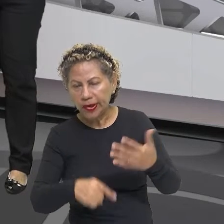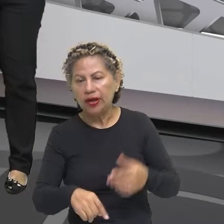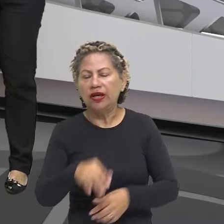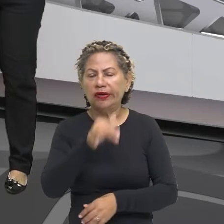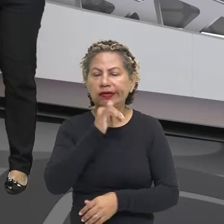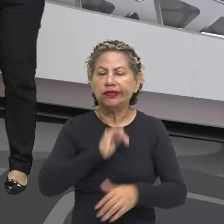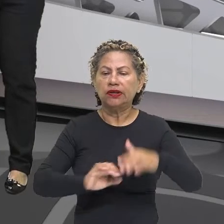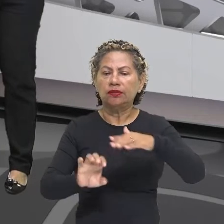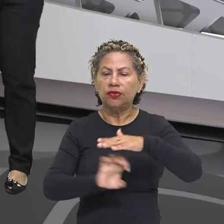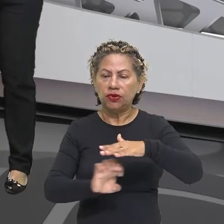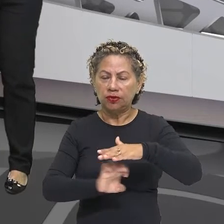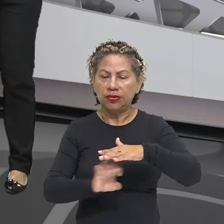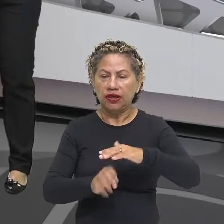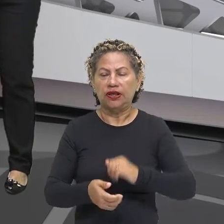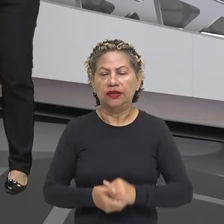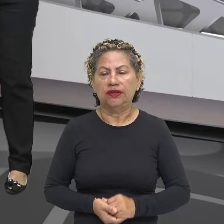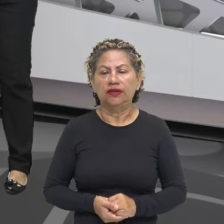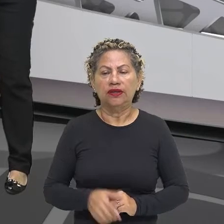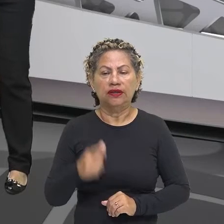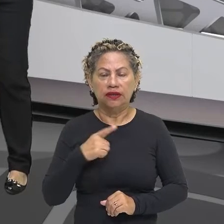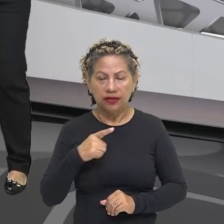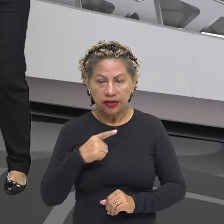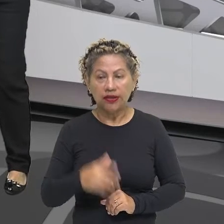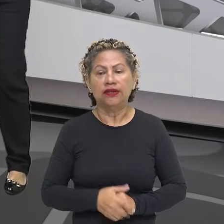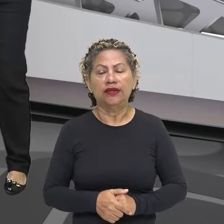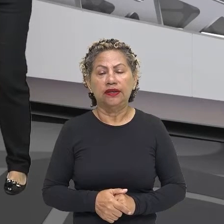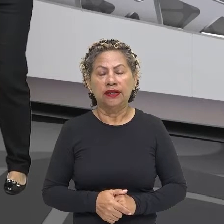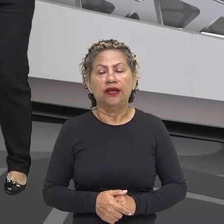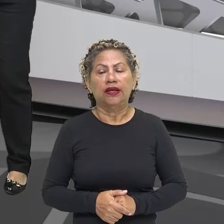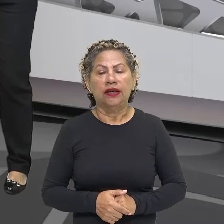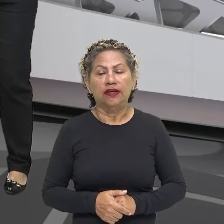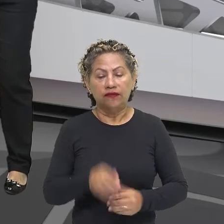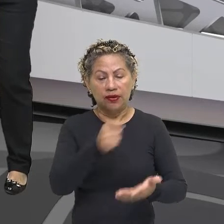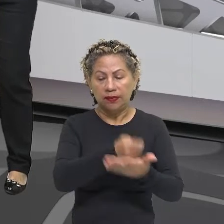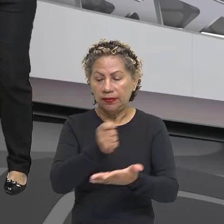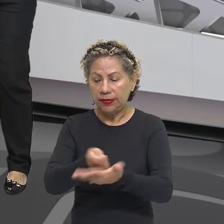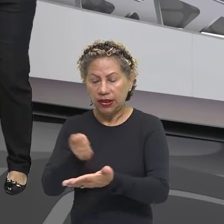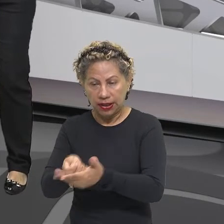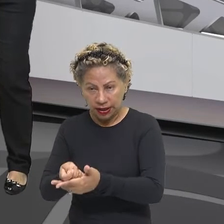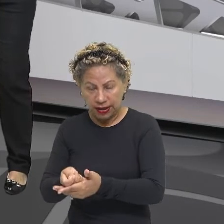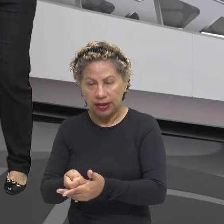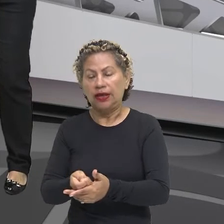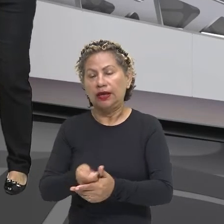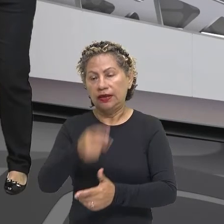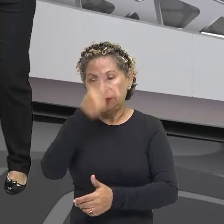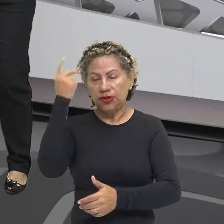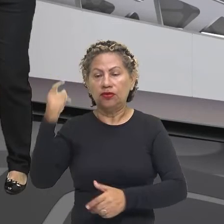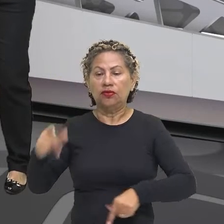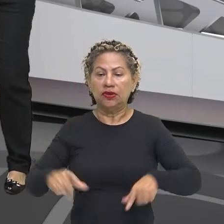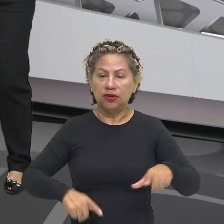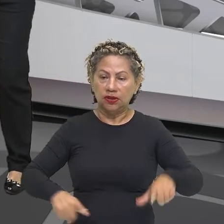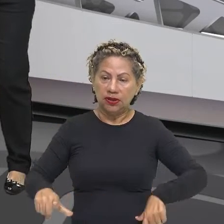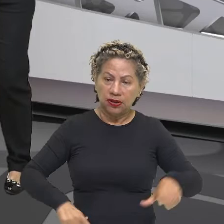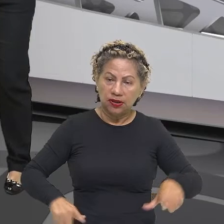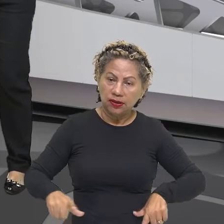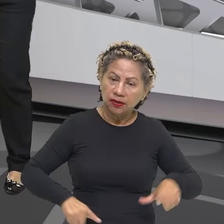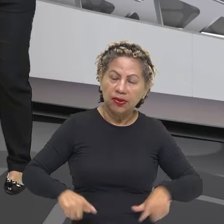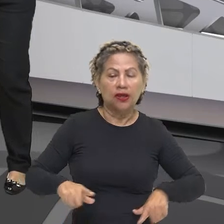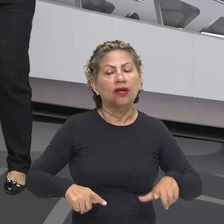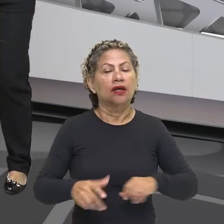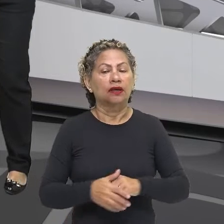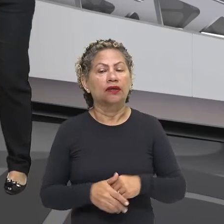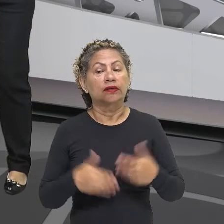usuários imunes a ataques de hackers. Possui versões para dispositivos móveis e